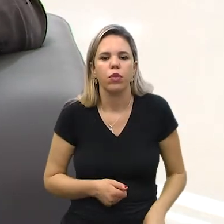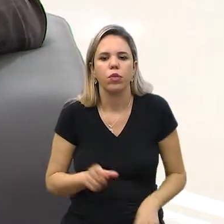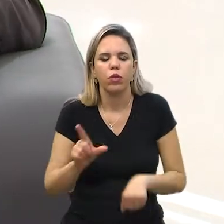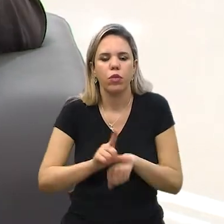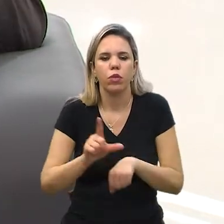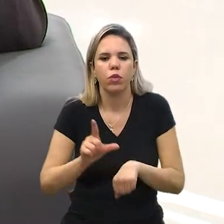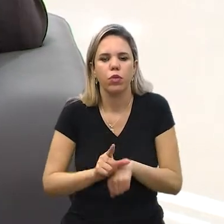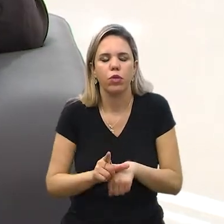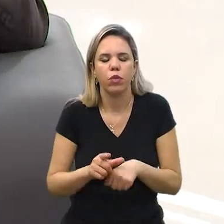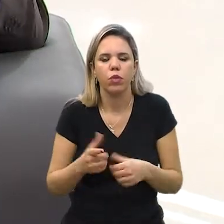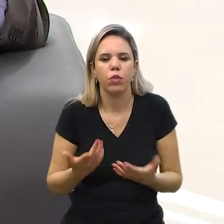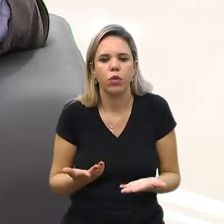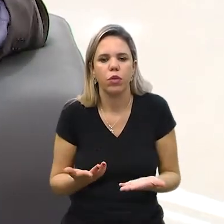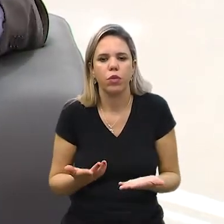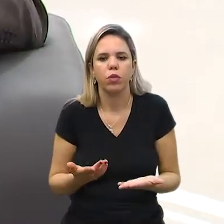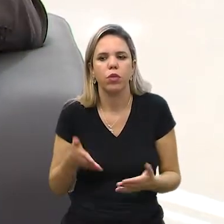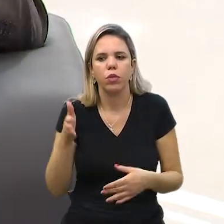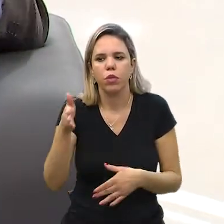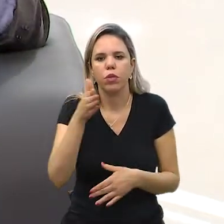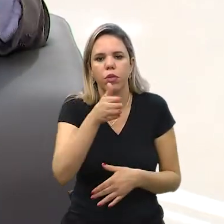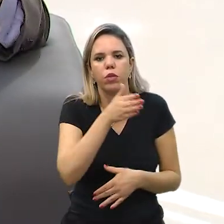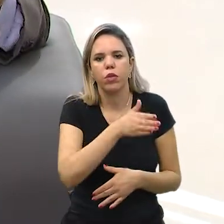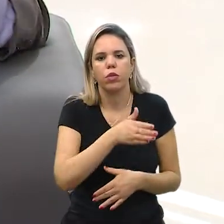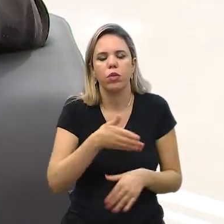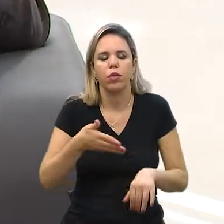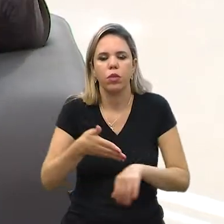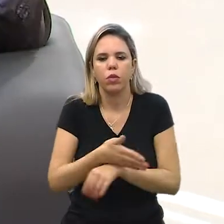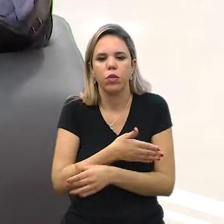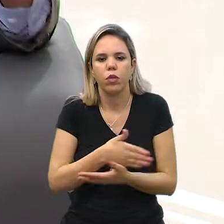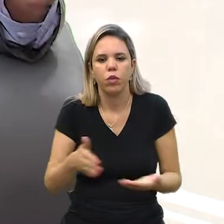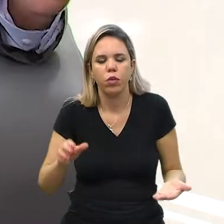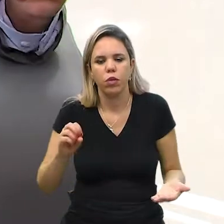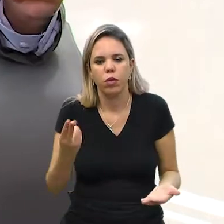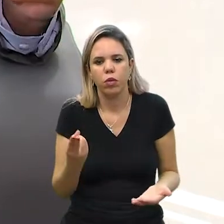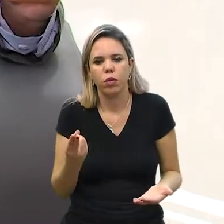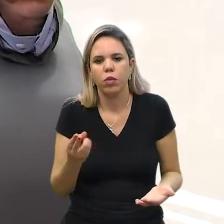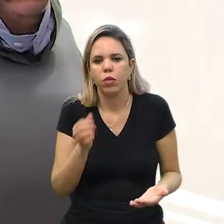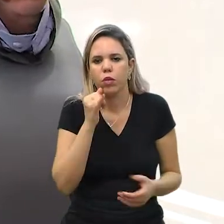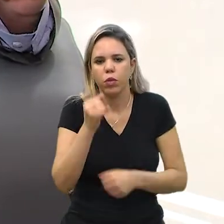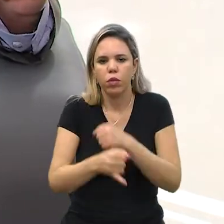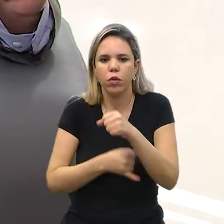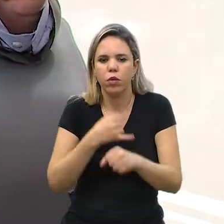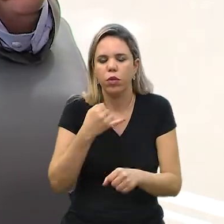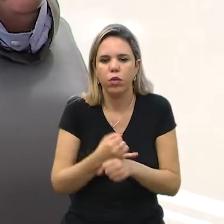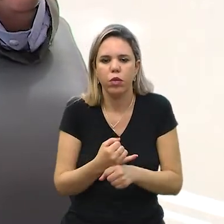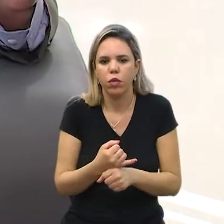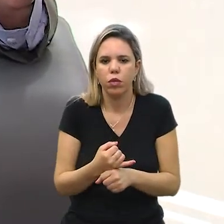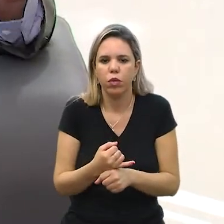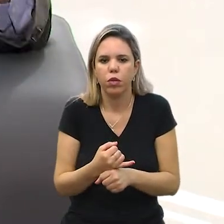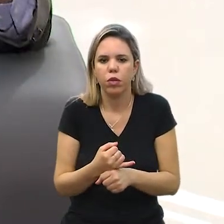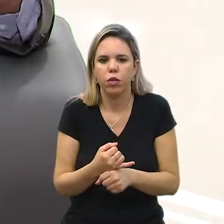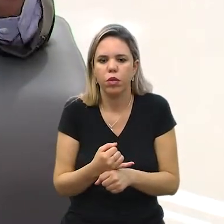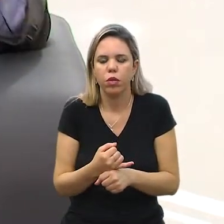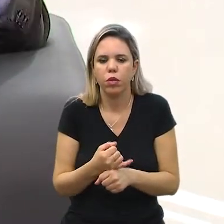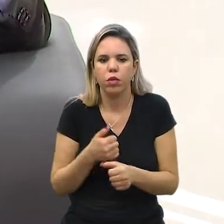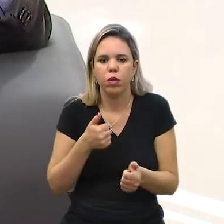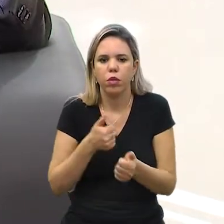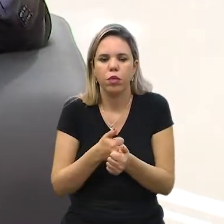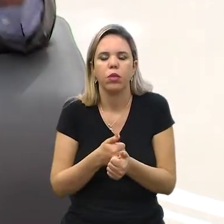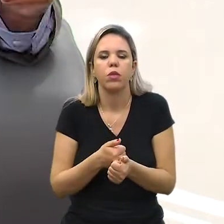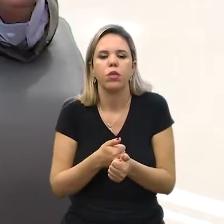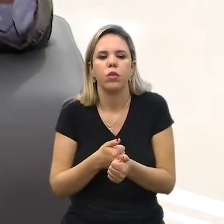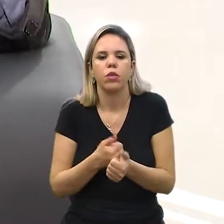lojas físicas, quando eu estou passando, eu dou uma entrada, ou mesmo por esses sites de acompanhamento,